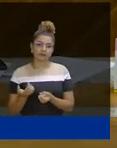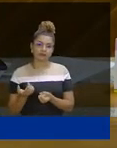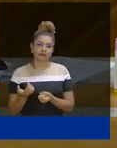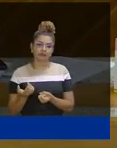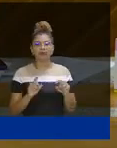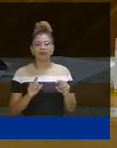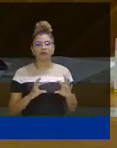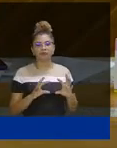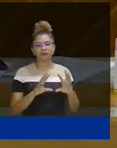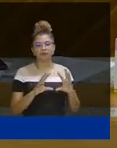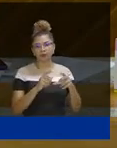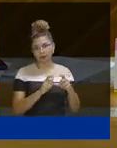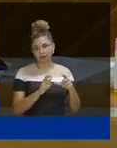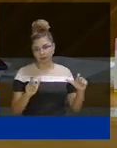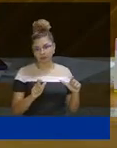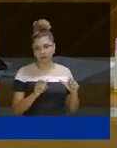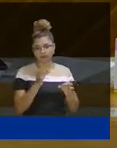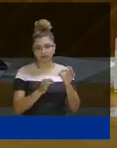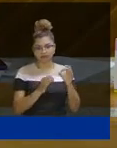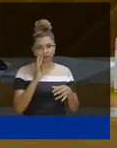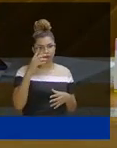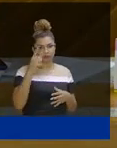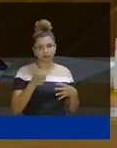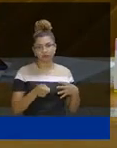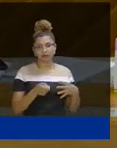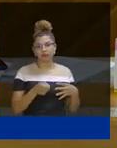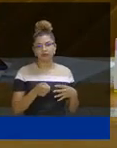votos proferidos.